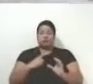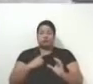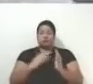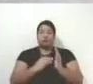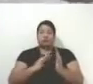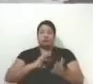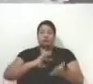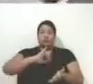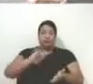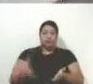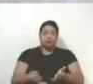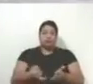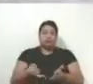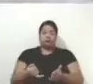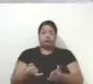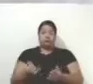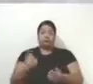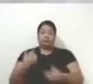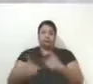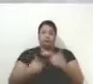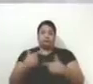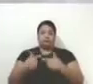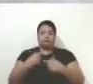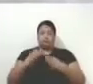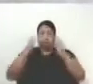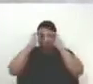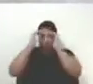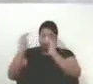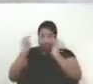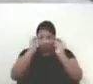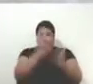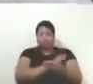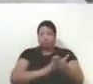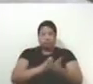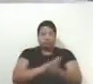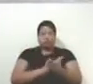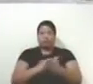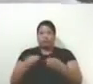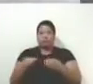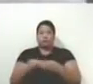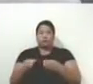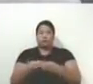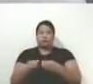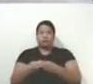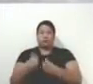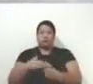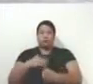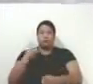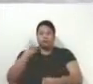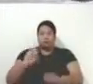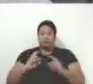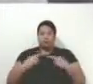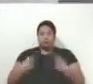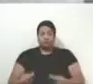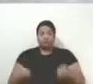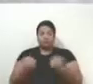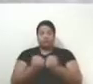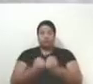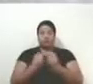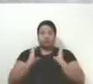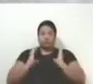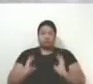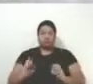não tramitou em todas as comissões. A minha Comissão de Direito Consumidor, Direitos Humanos, Defesa do Cidadão, não passou para a minha